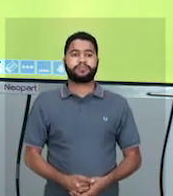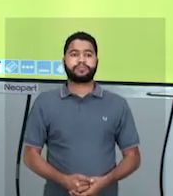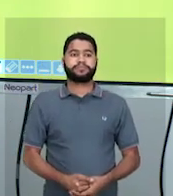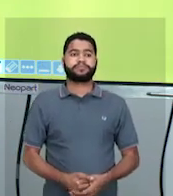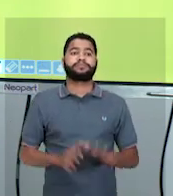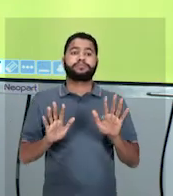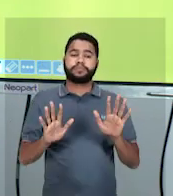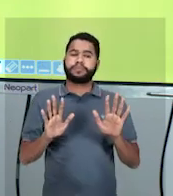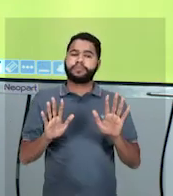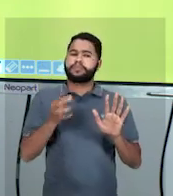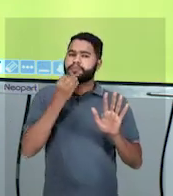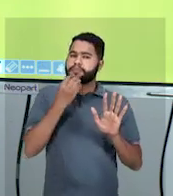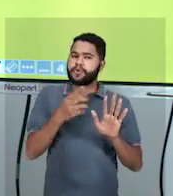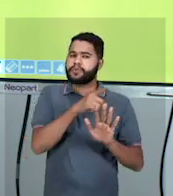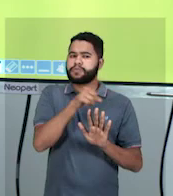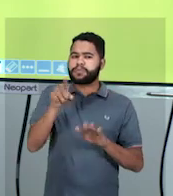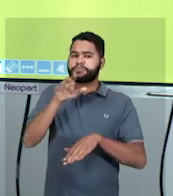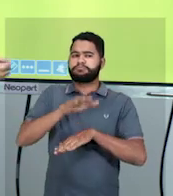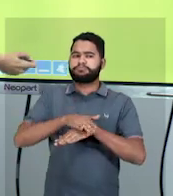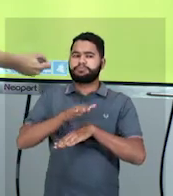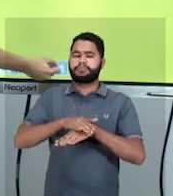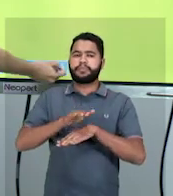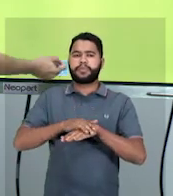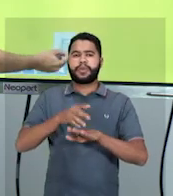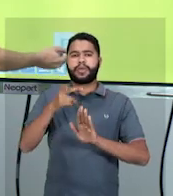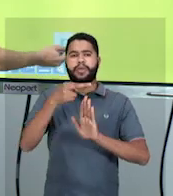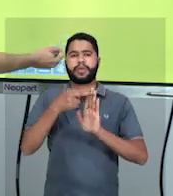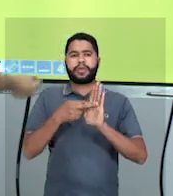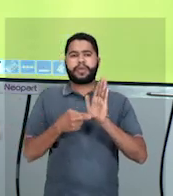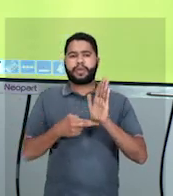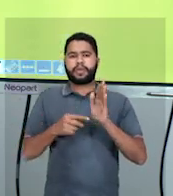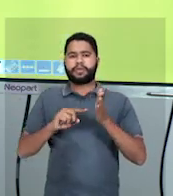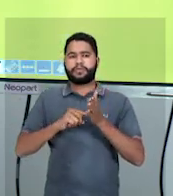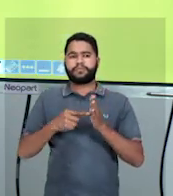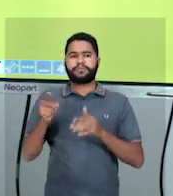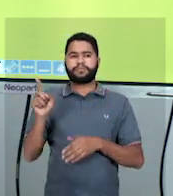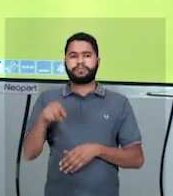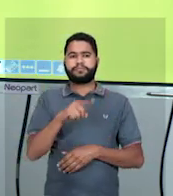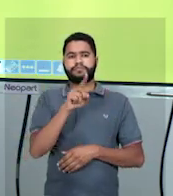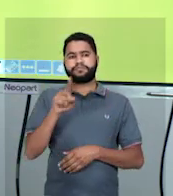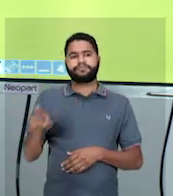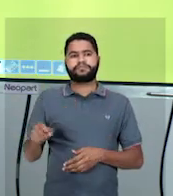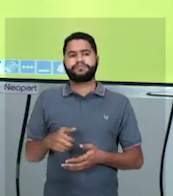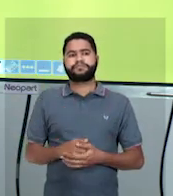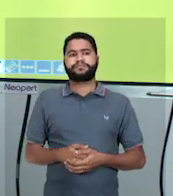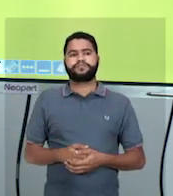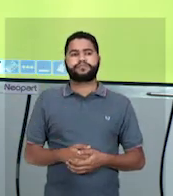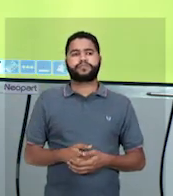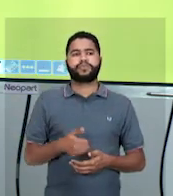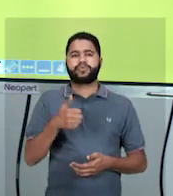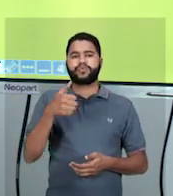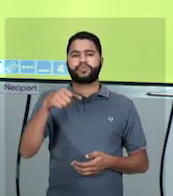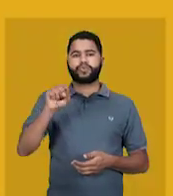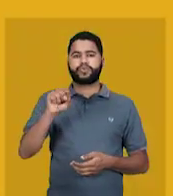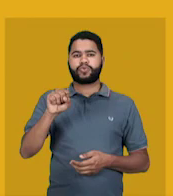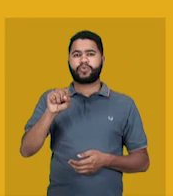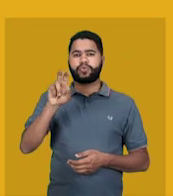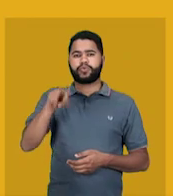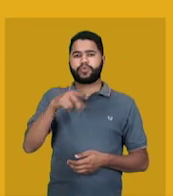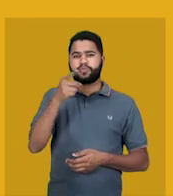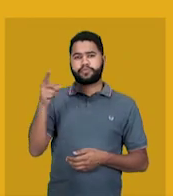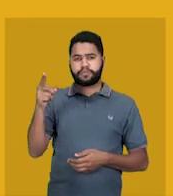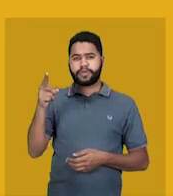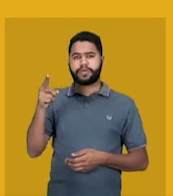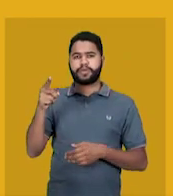é bom que você faça pela regra de três há 18 sobre 5 da